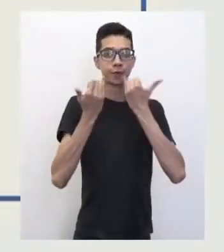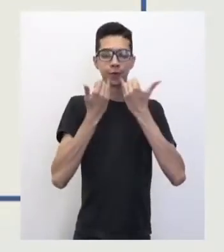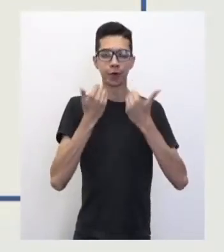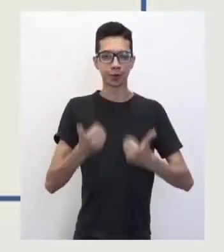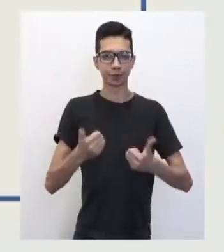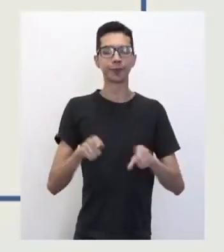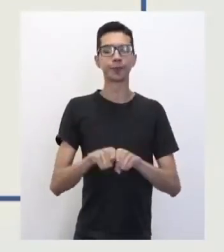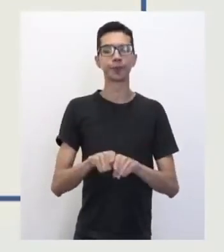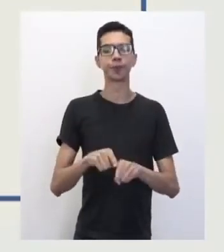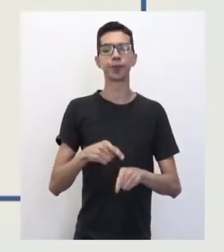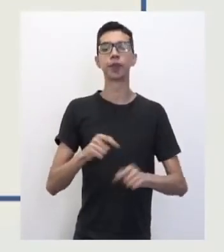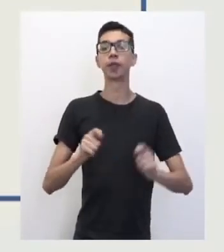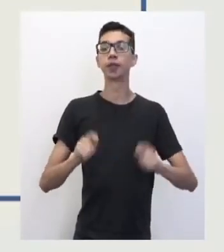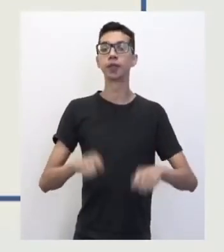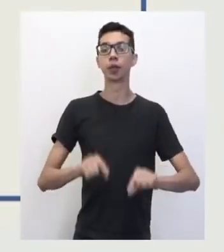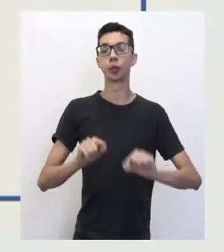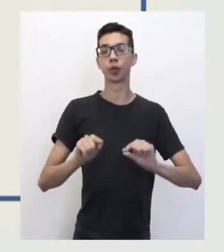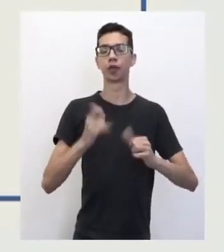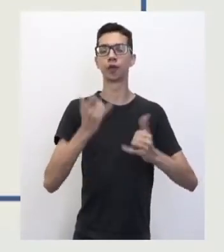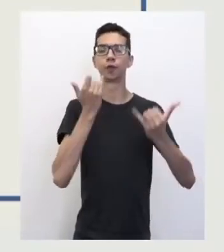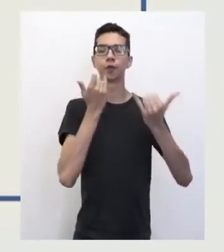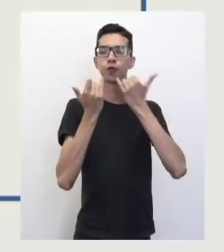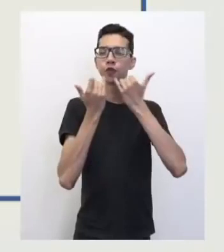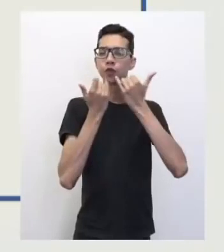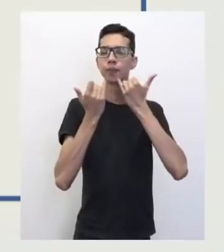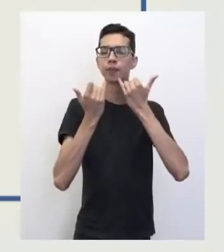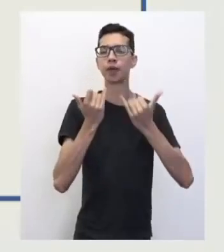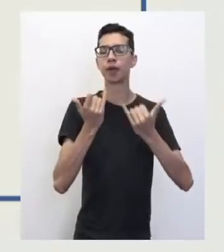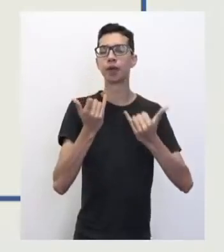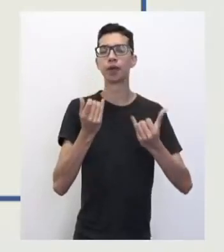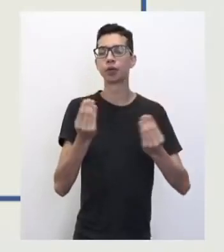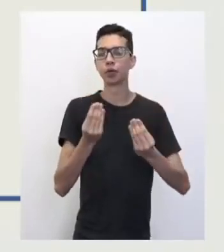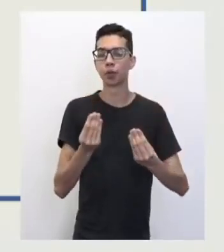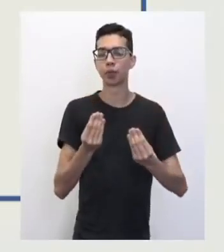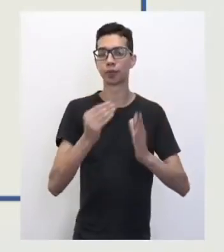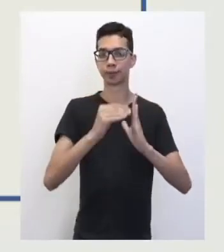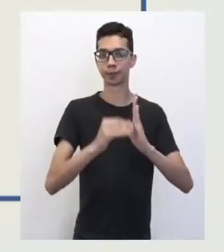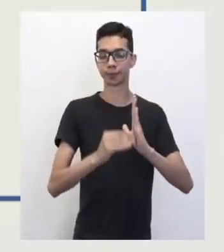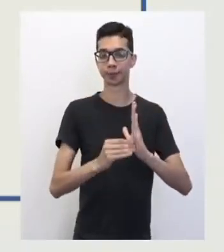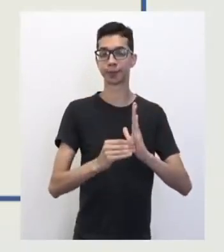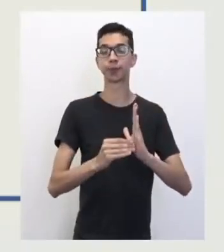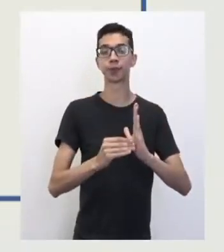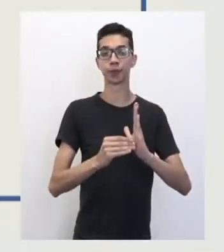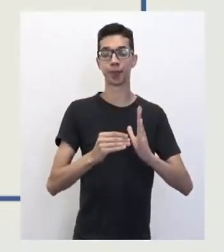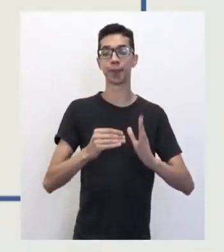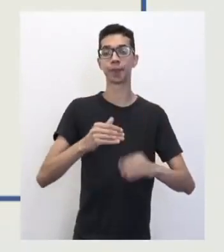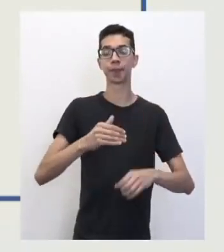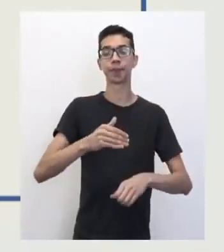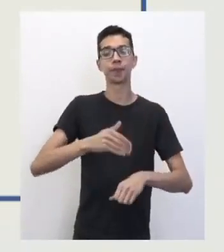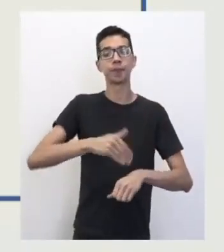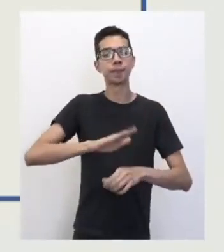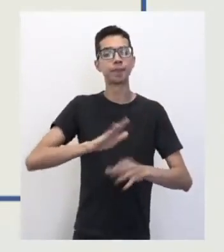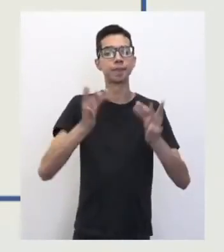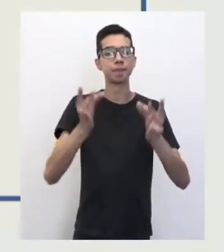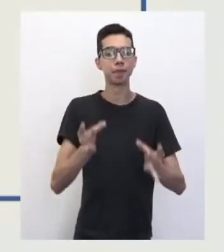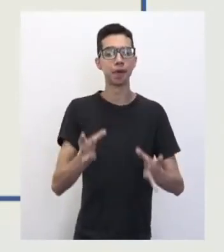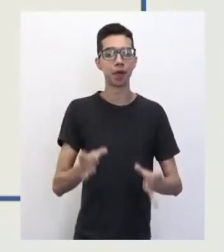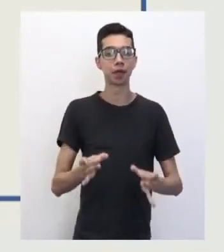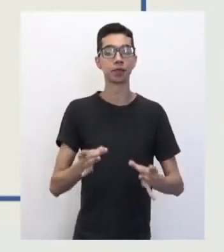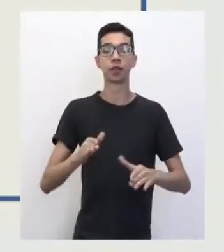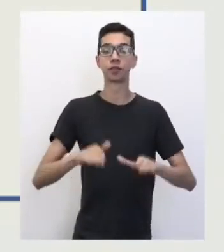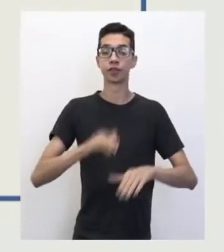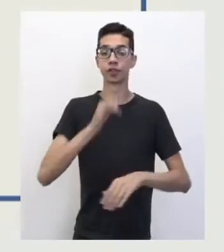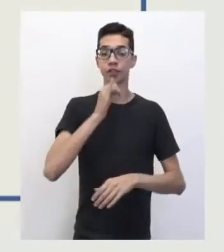posso contrastar informações, então em parágrafos distintos ou até dentro do mesmo parágrafo